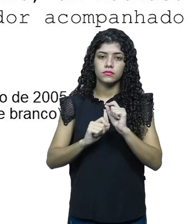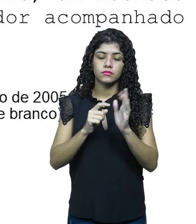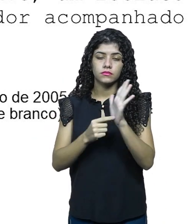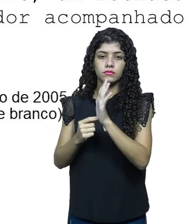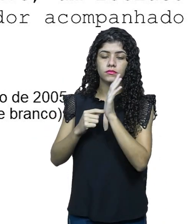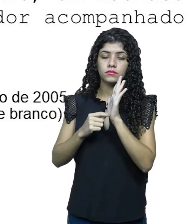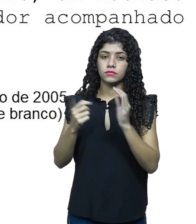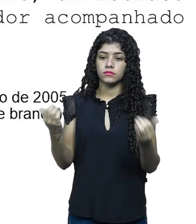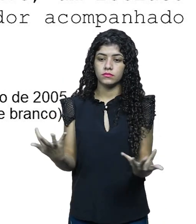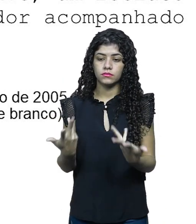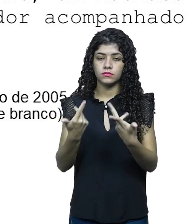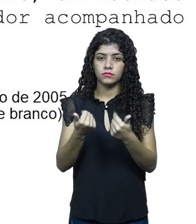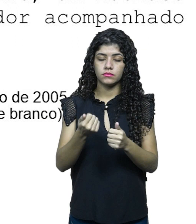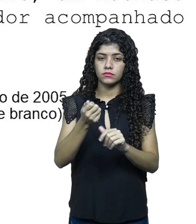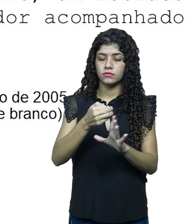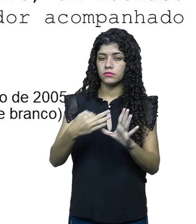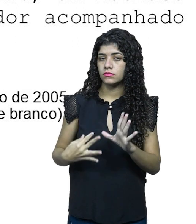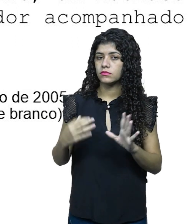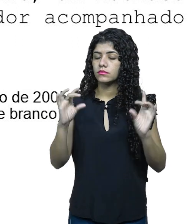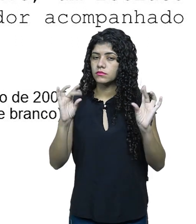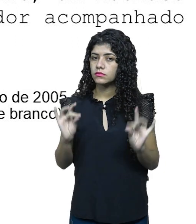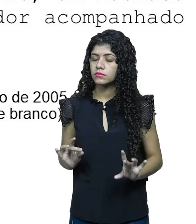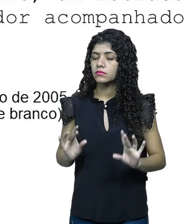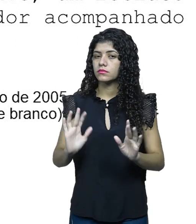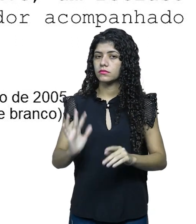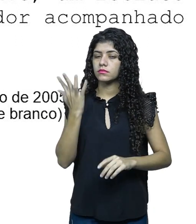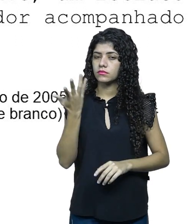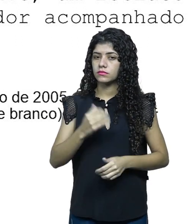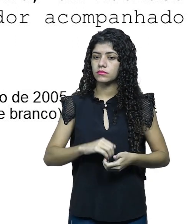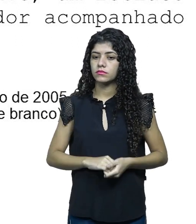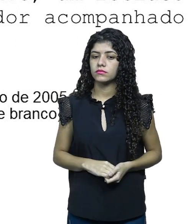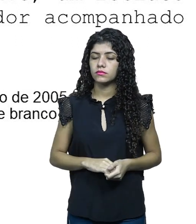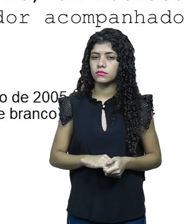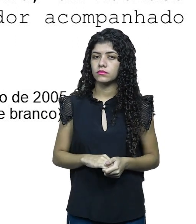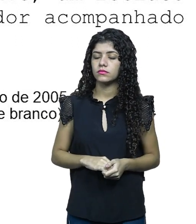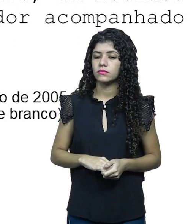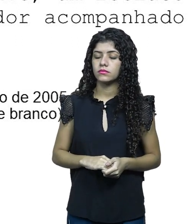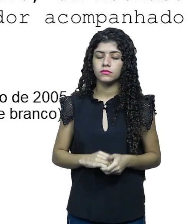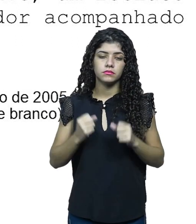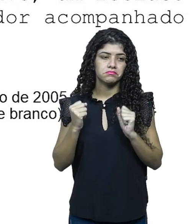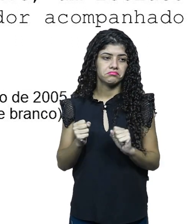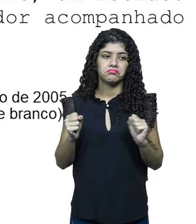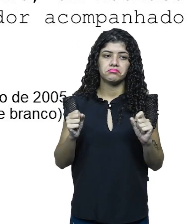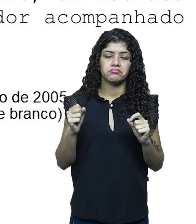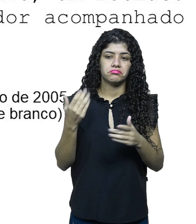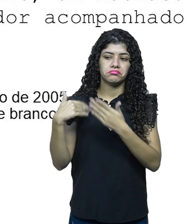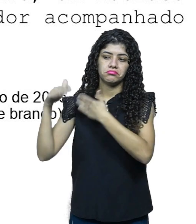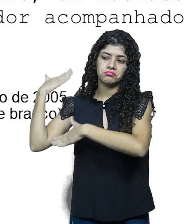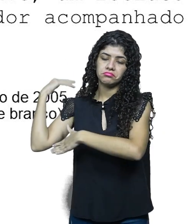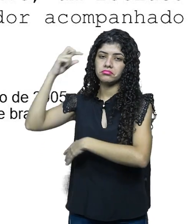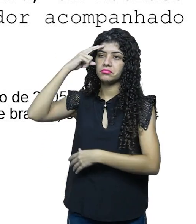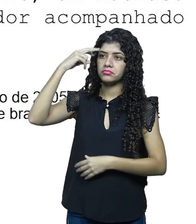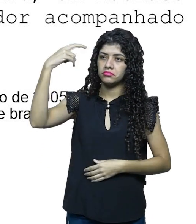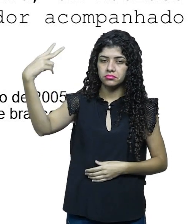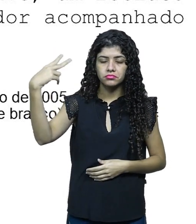especial daquilo que está acontecendo ali na tela. Pode ser um flashback, pode ser um período histórico aí entre a Segunda Guerra Mundial. Pode